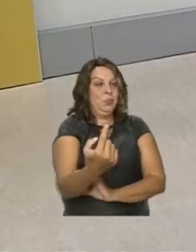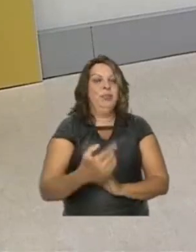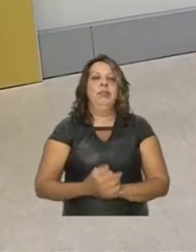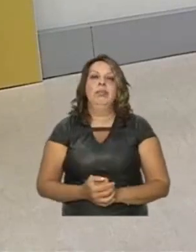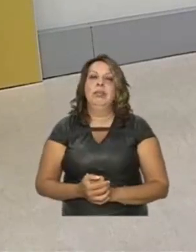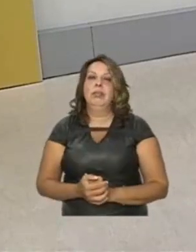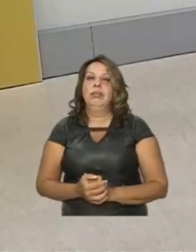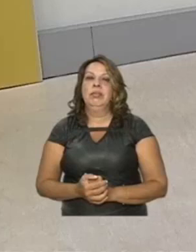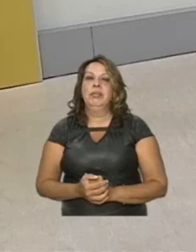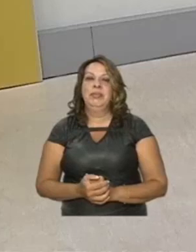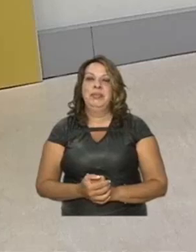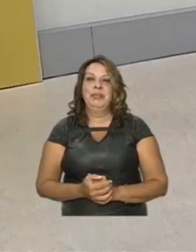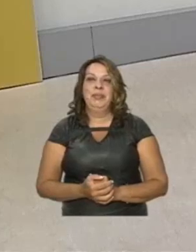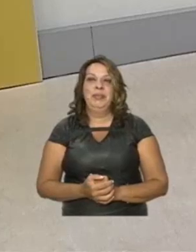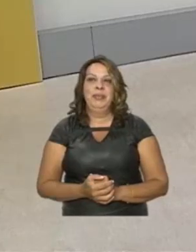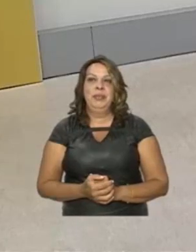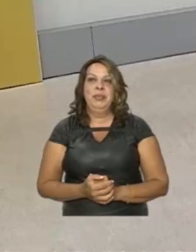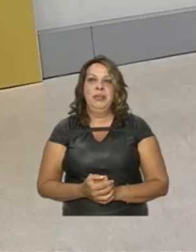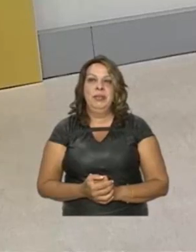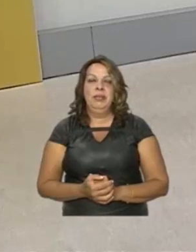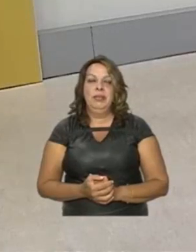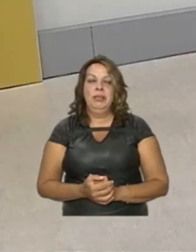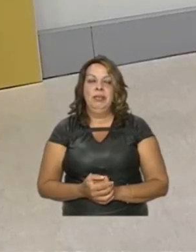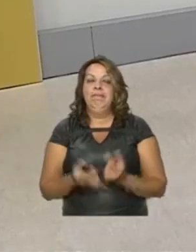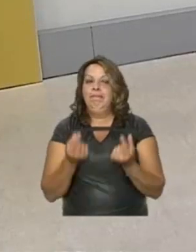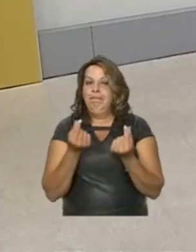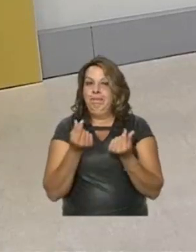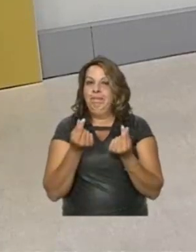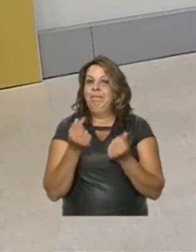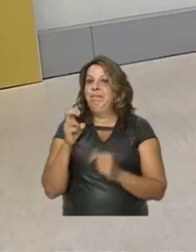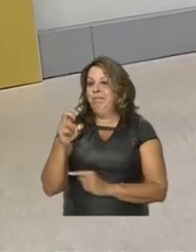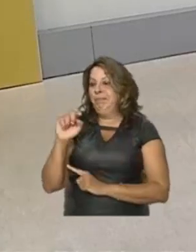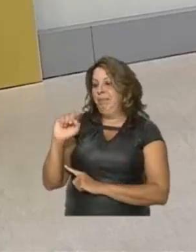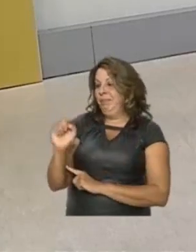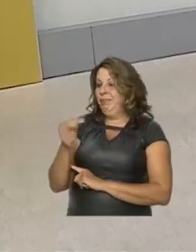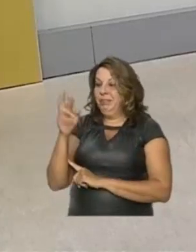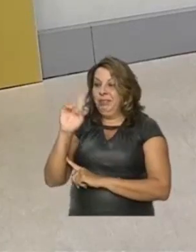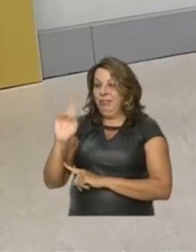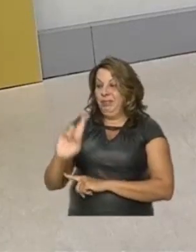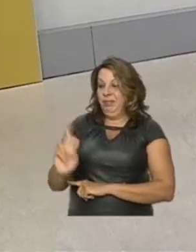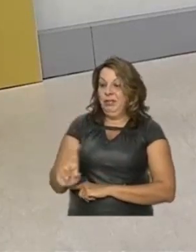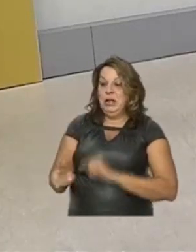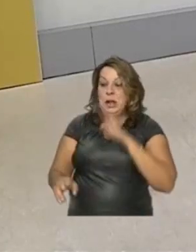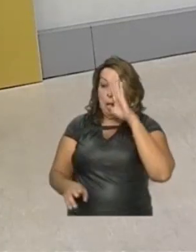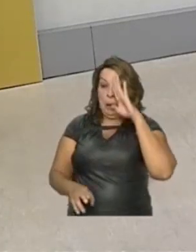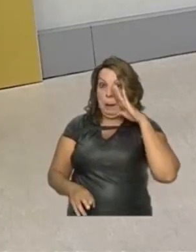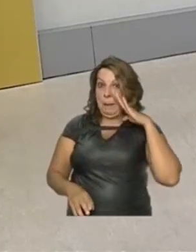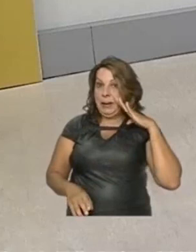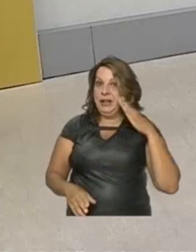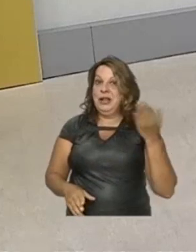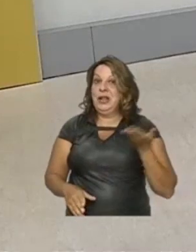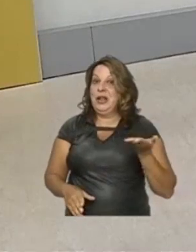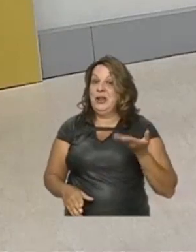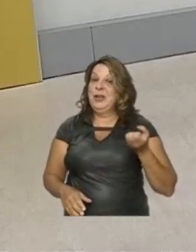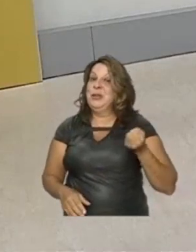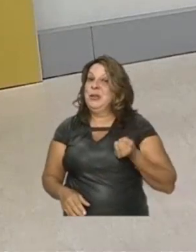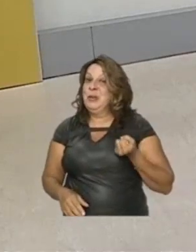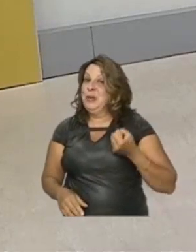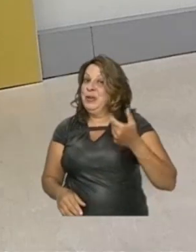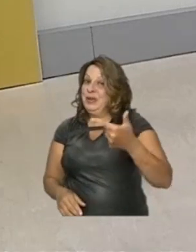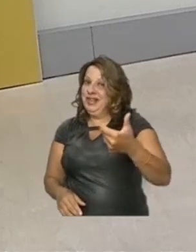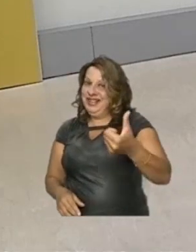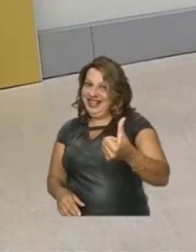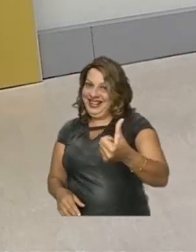número 1. Olha aí, valendo 5 mil reais, a Beth chamou, subiu o número